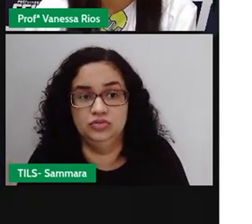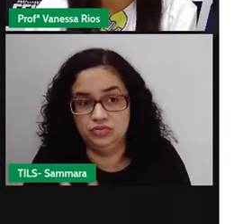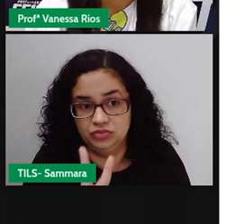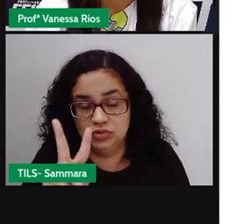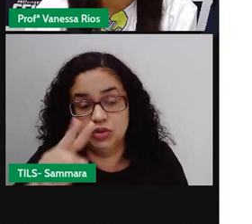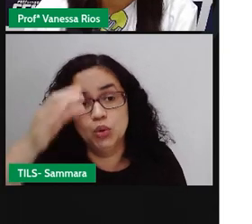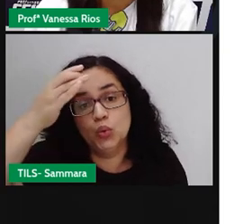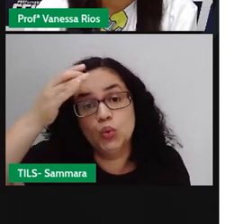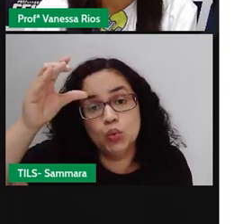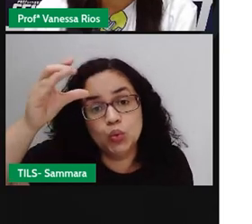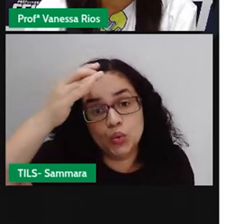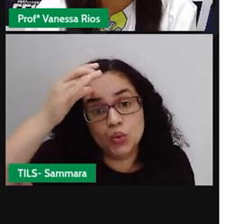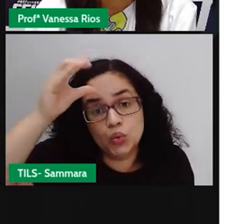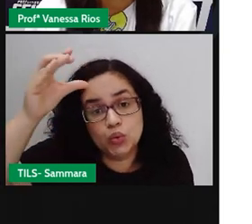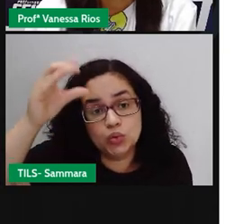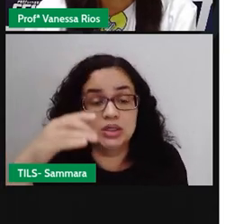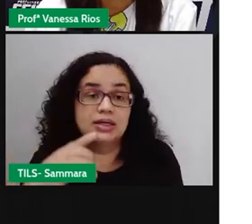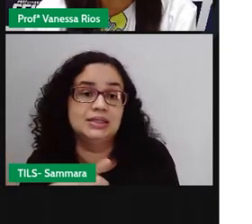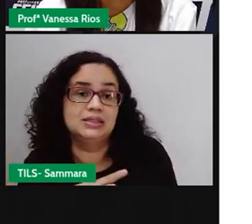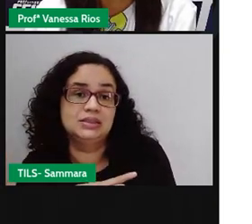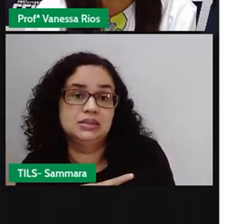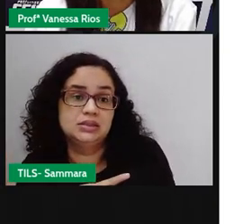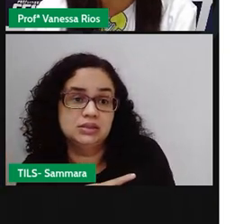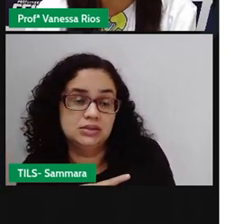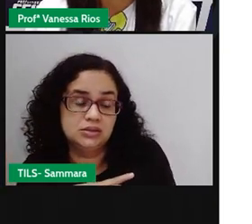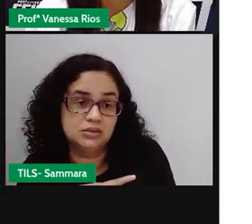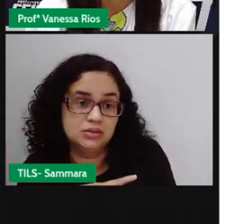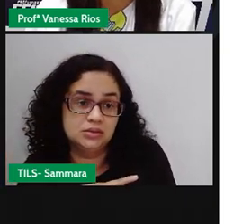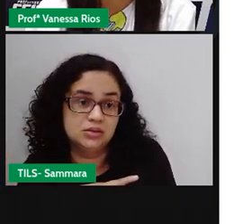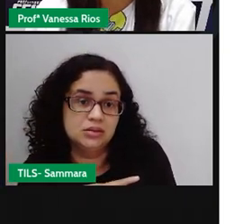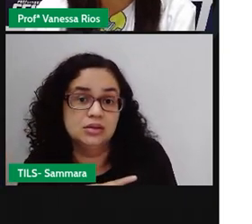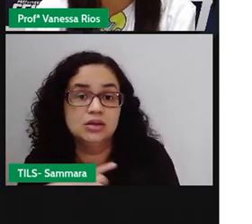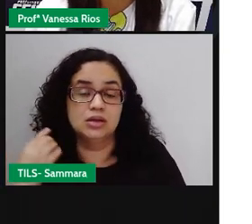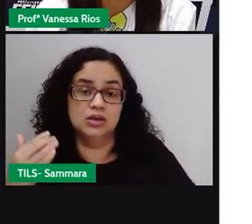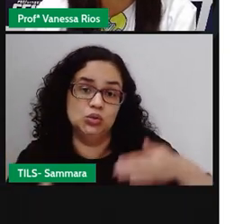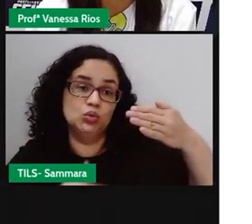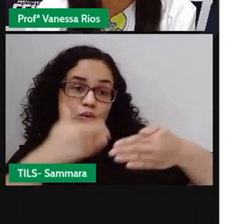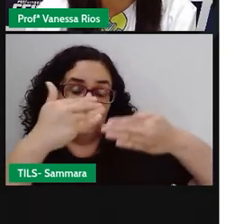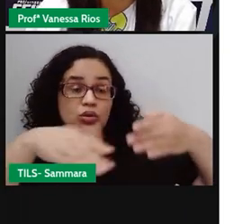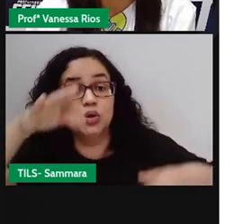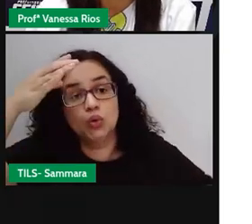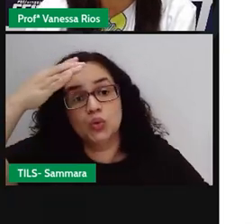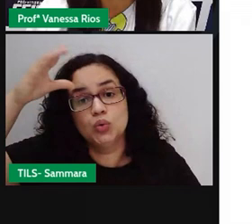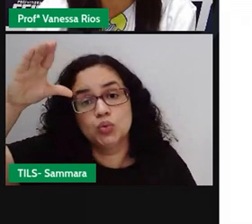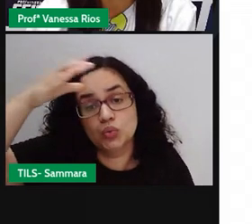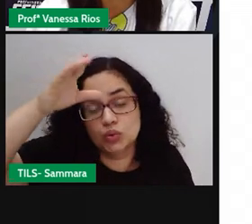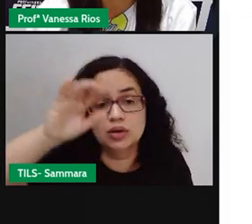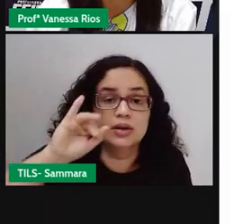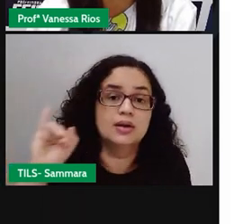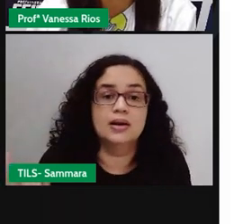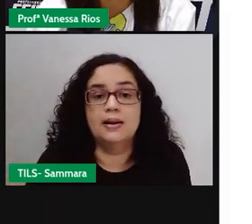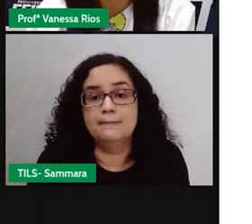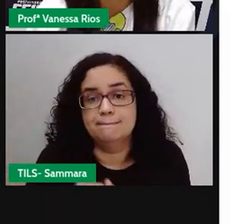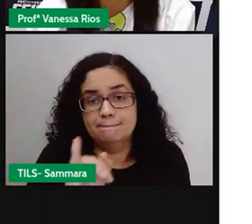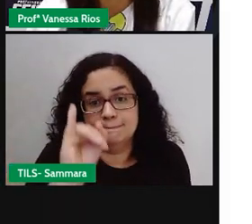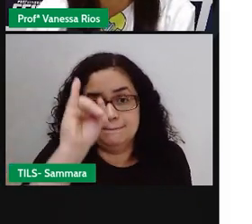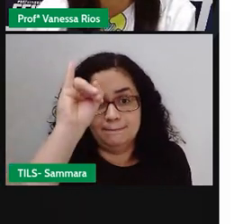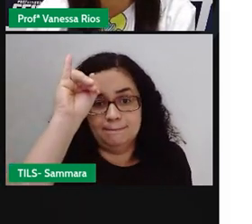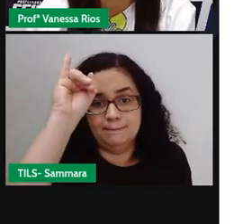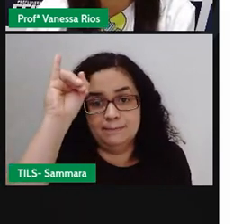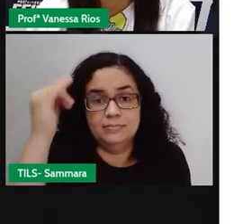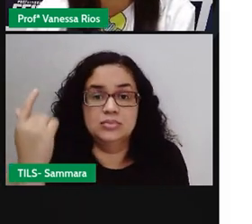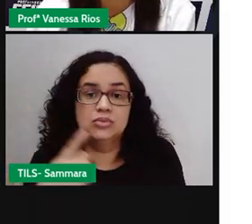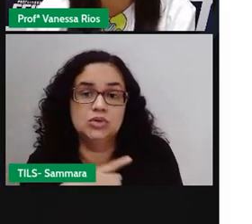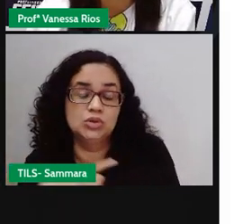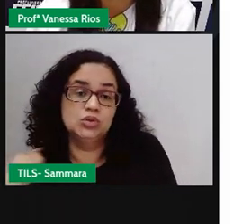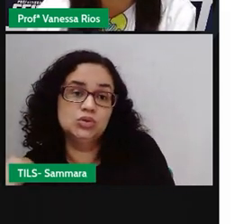nossa cultura. Quando a gente garante a preservação da nossa herança cultural, né, a importância que essa herança cultural tem para